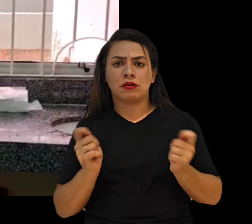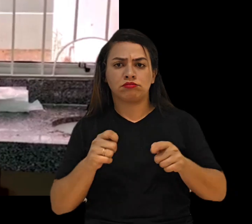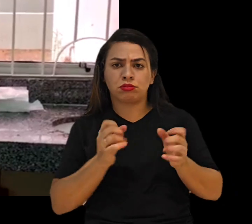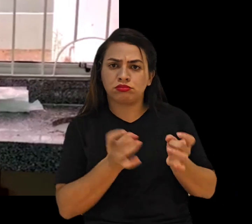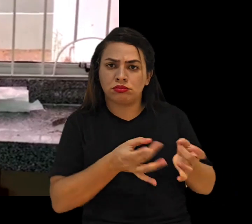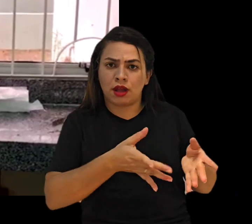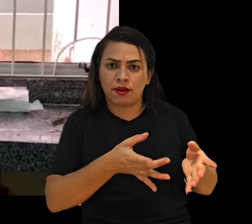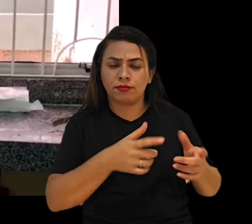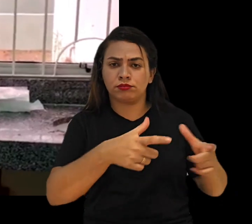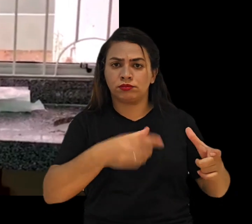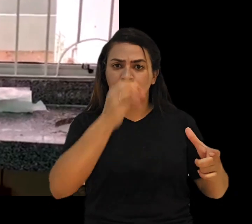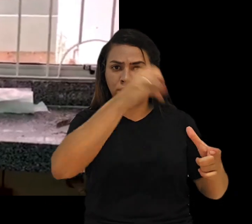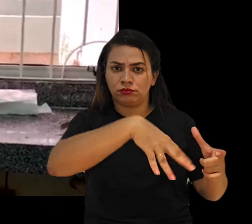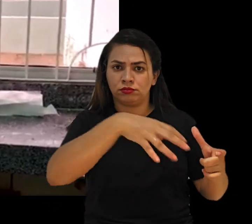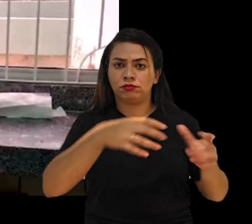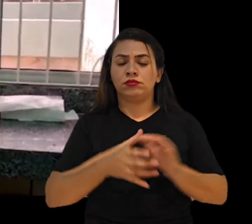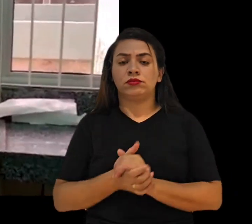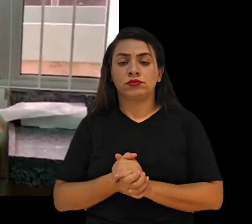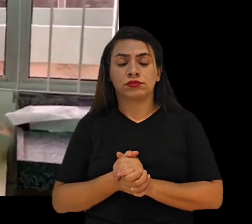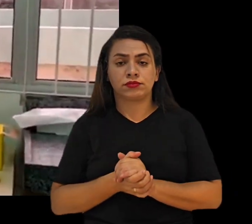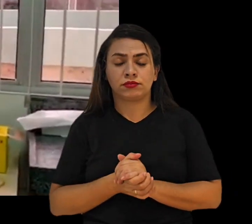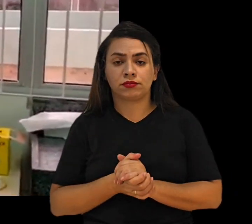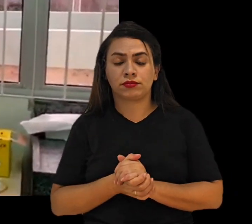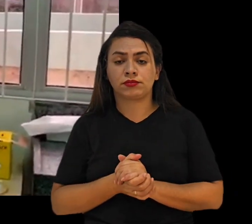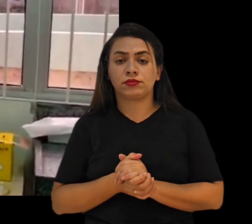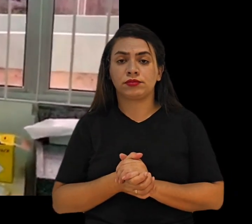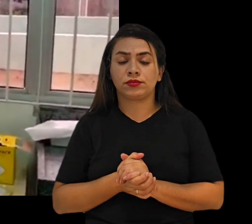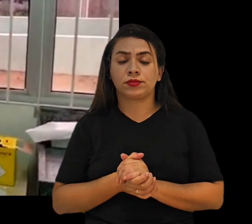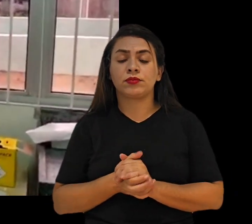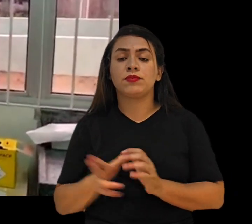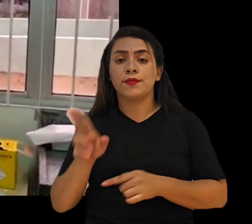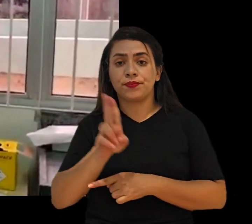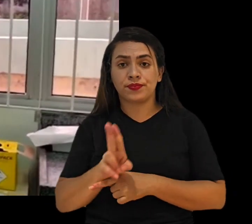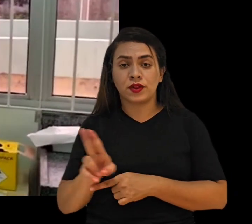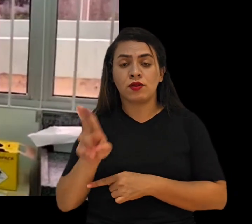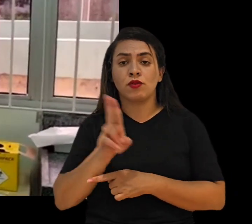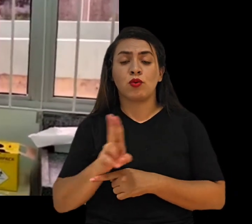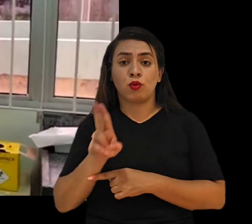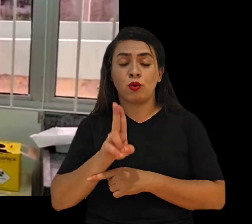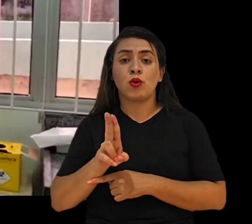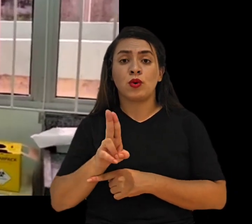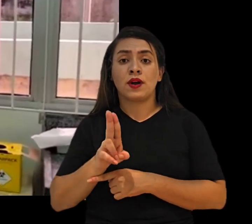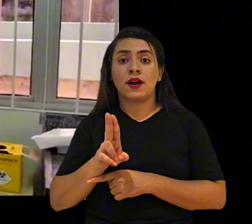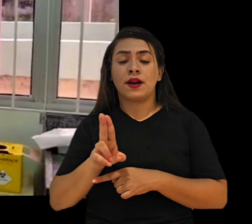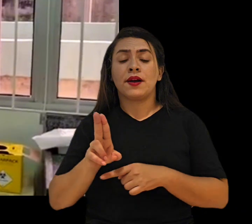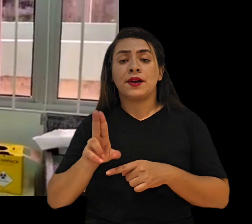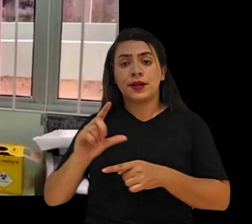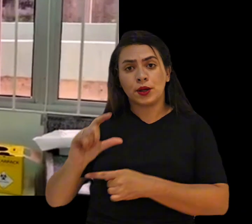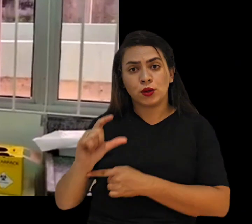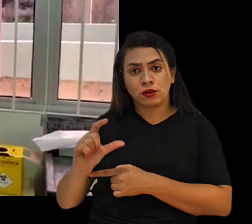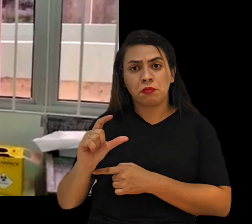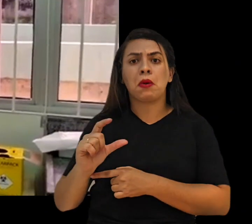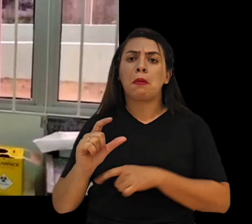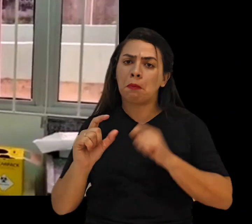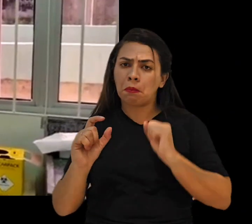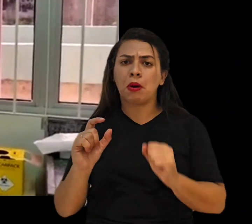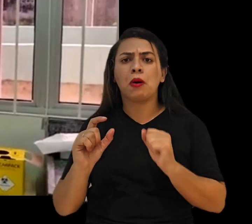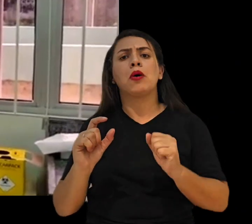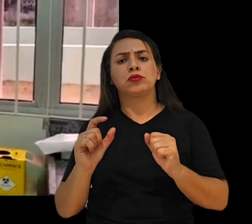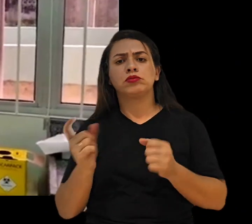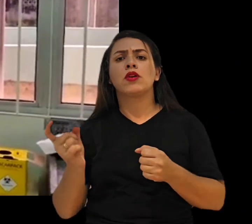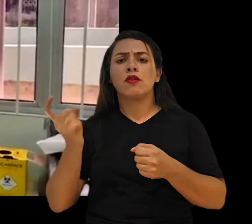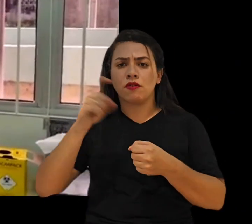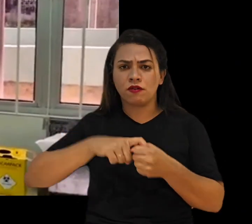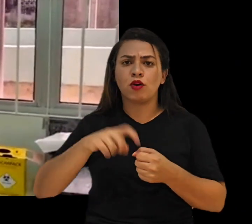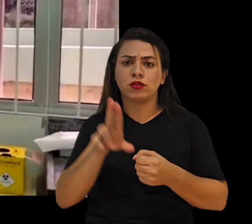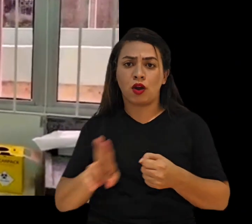limpo, tá? A gente utiliza o piloto. Um piloto ele é reutilizável, não precisa jogar fora